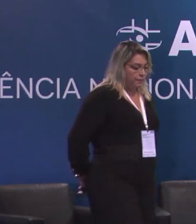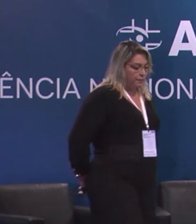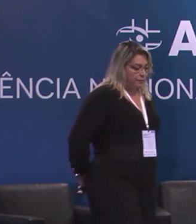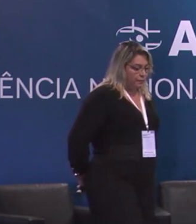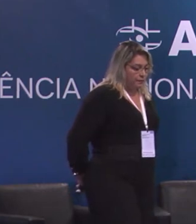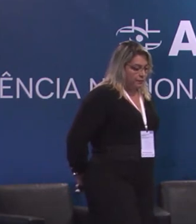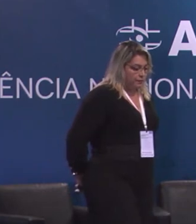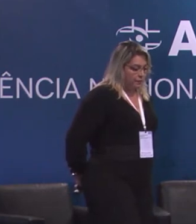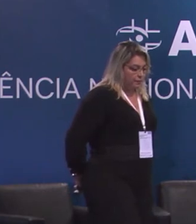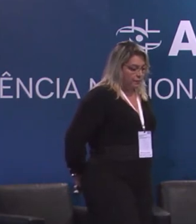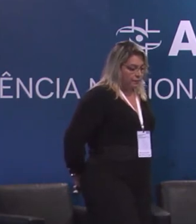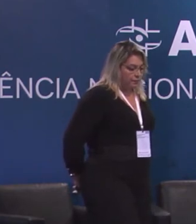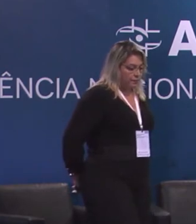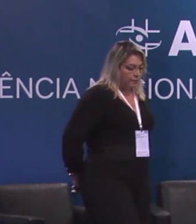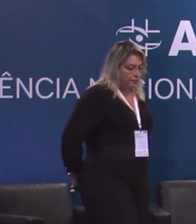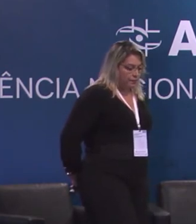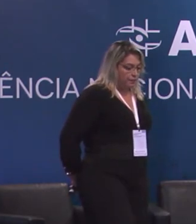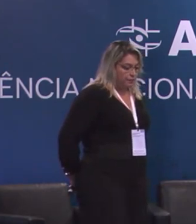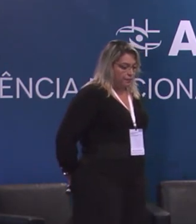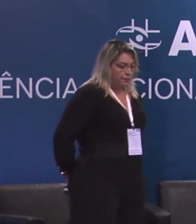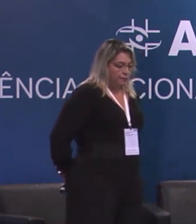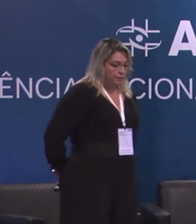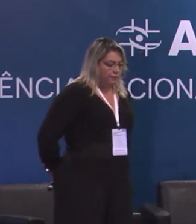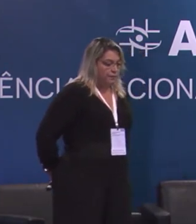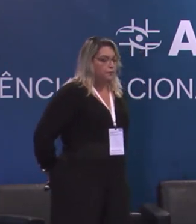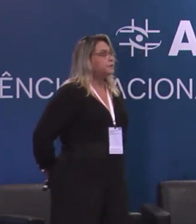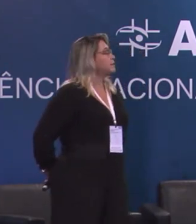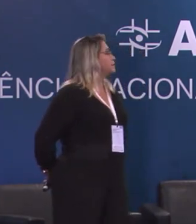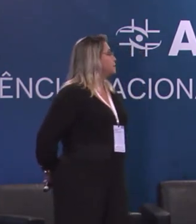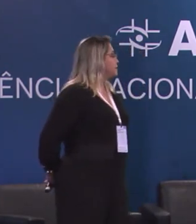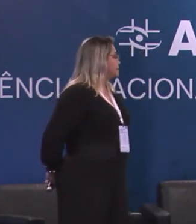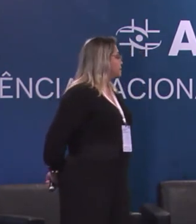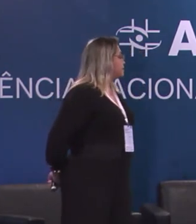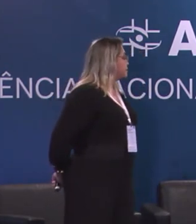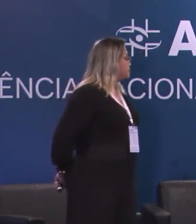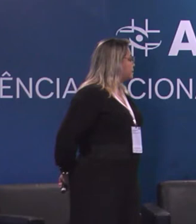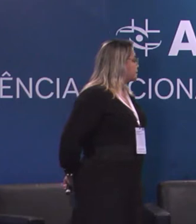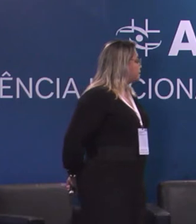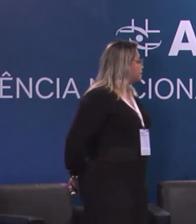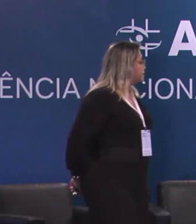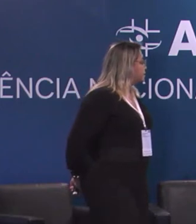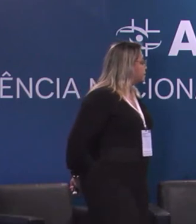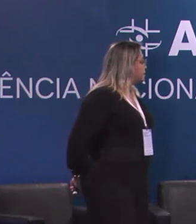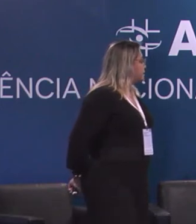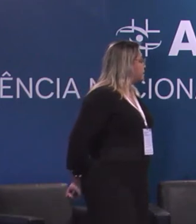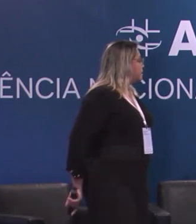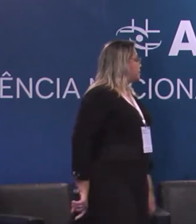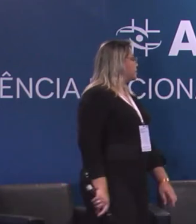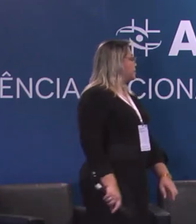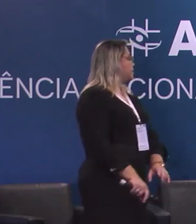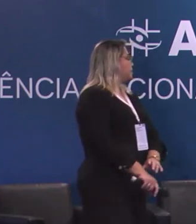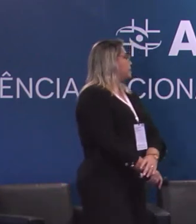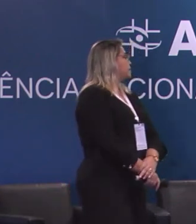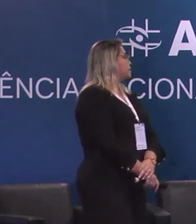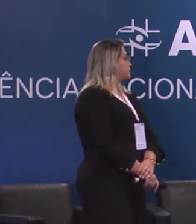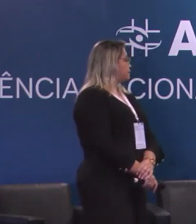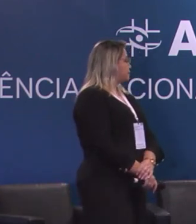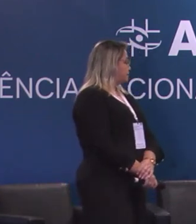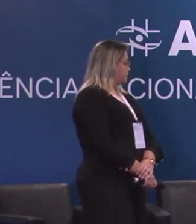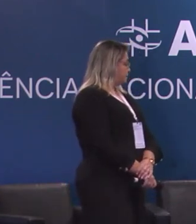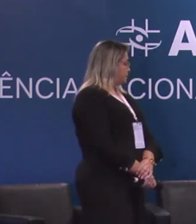claro como eu atuo. É, o Sistema Nacional de Vigilância Sanitária tem que ser organizado